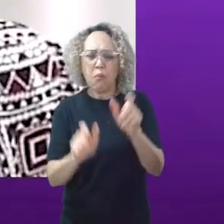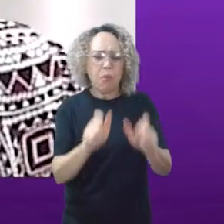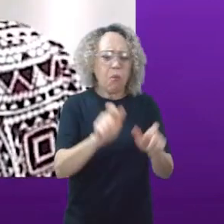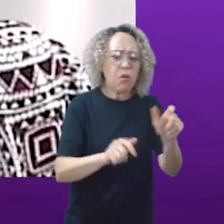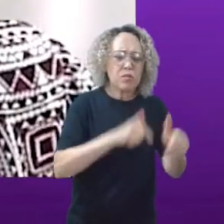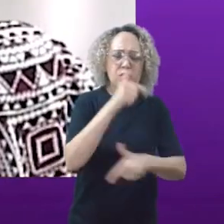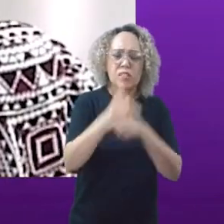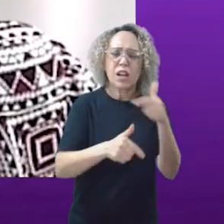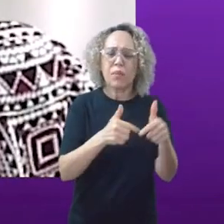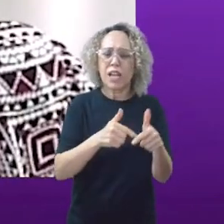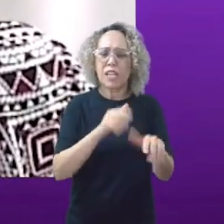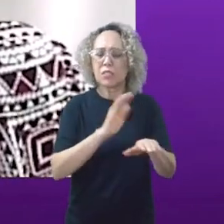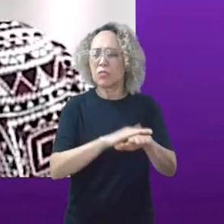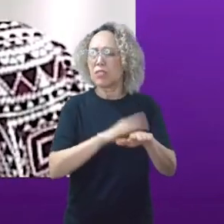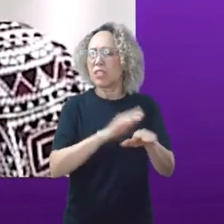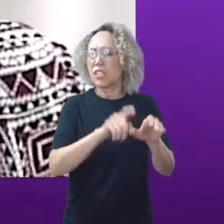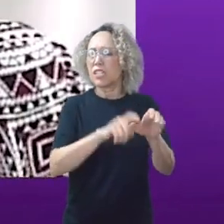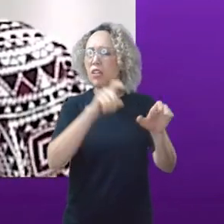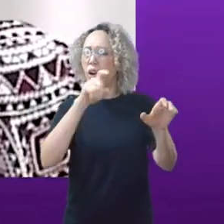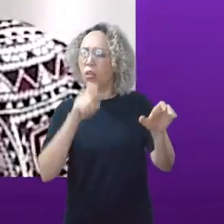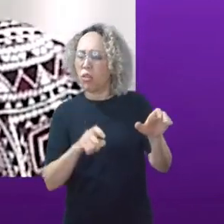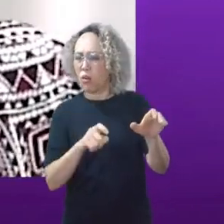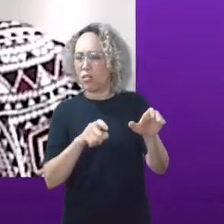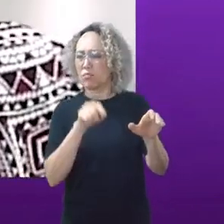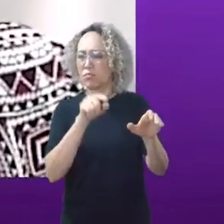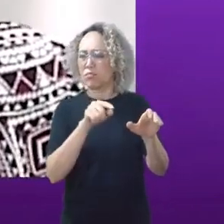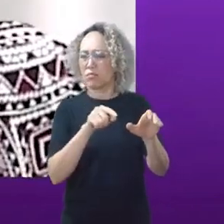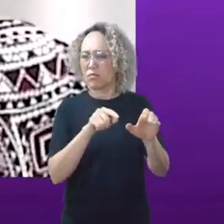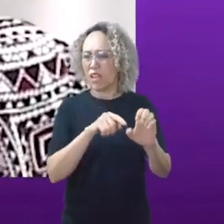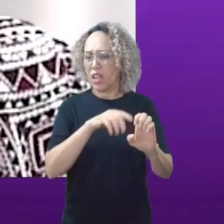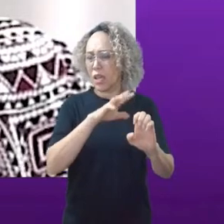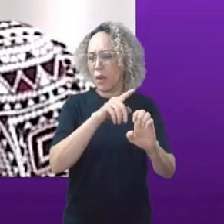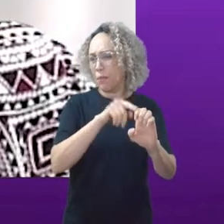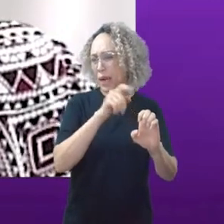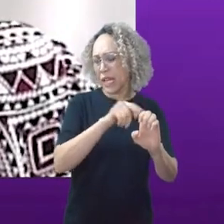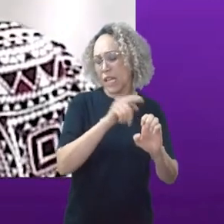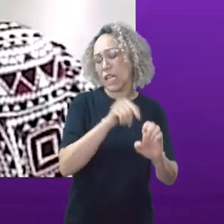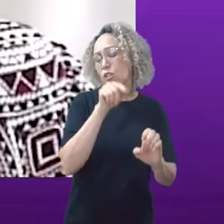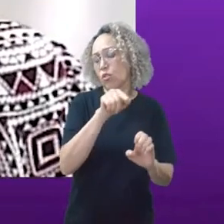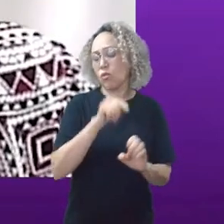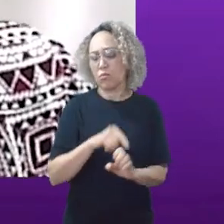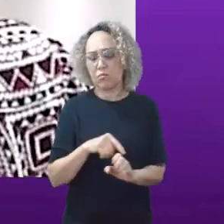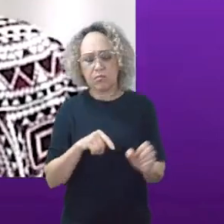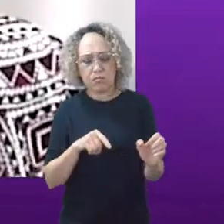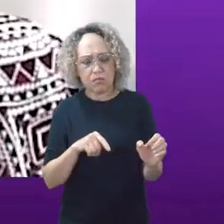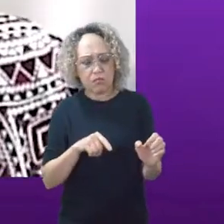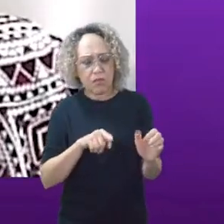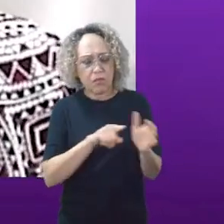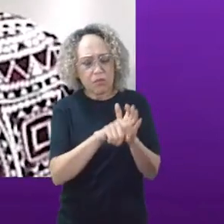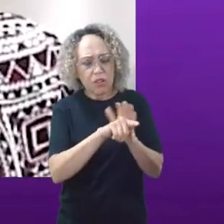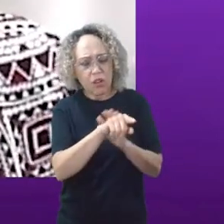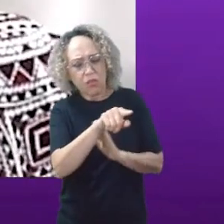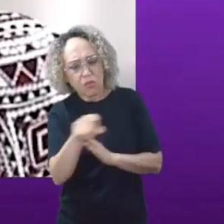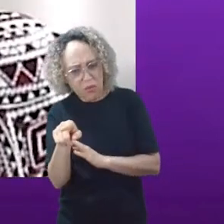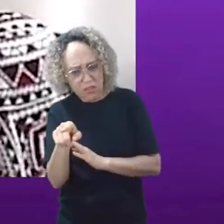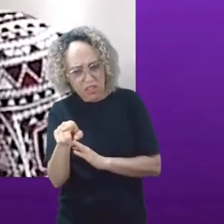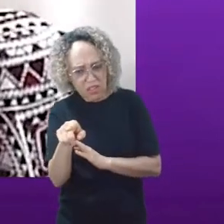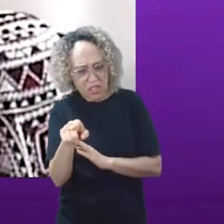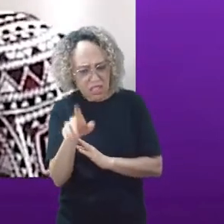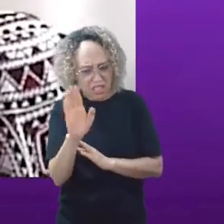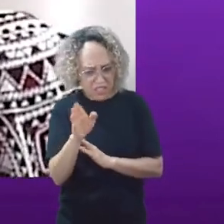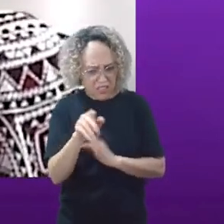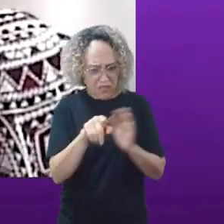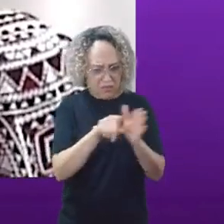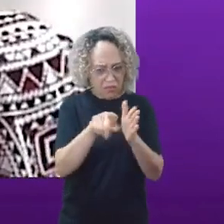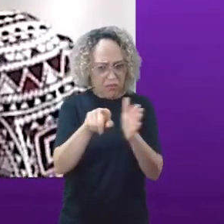uma pergunta para eles muito importante: se eles tinham feito, se estavam